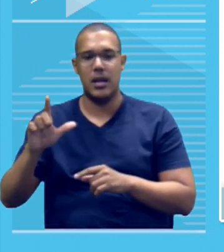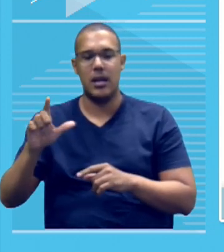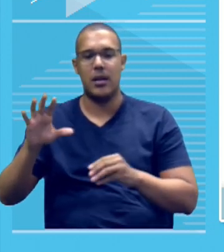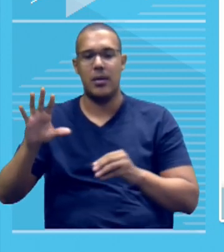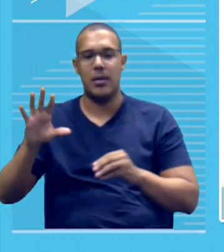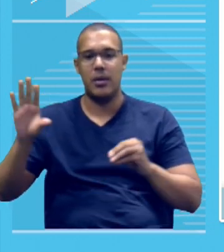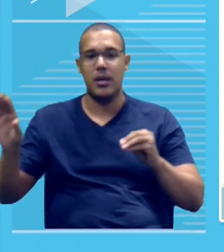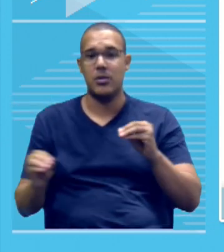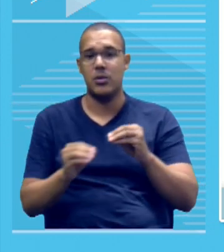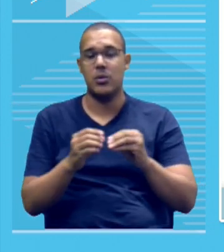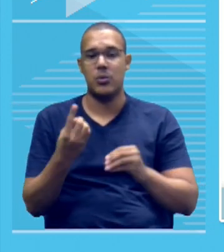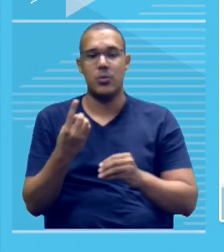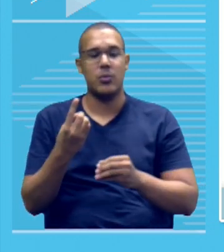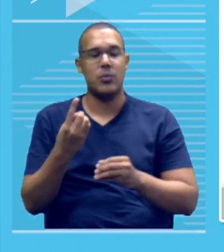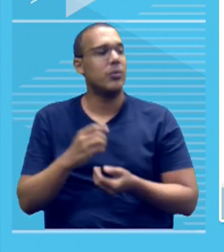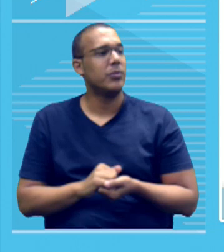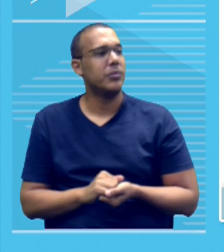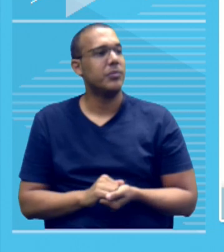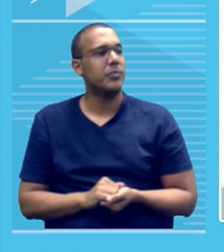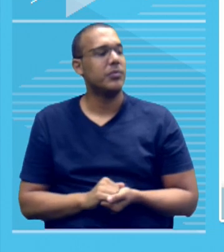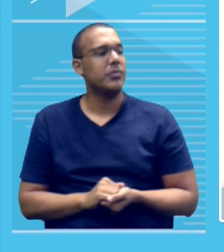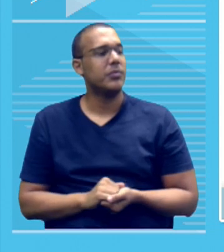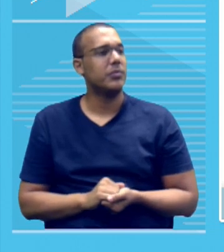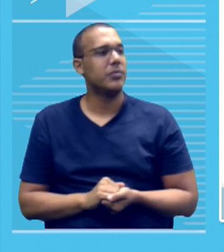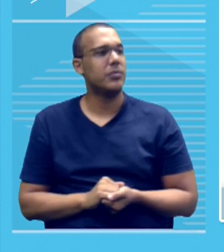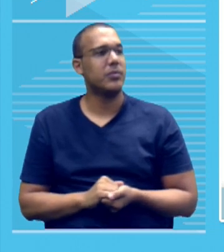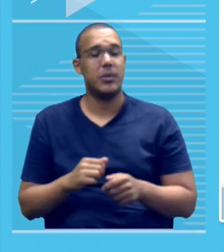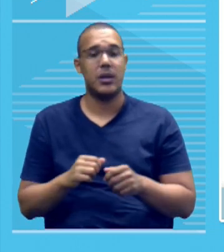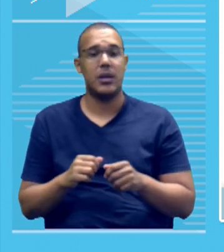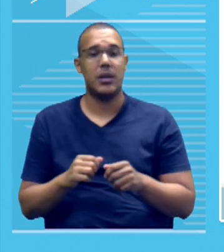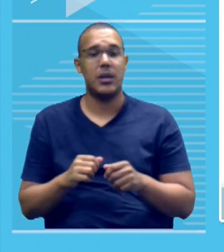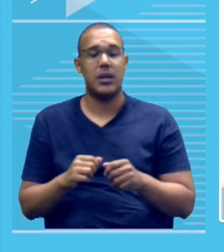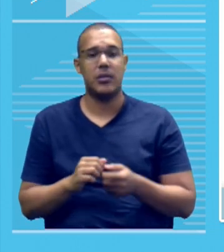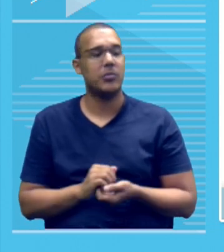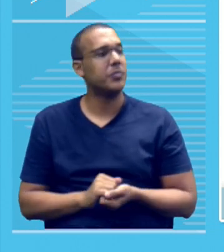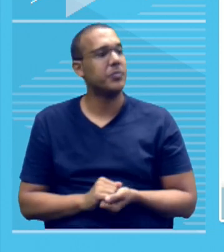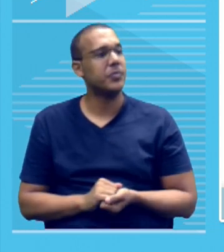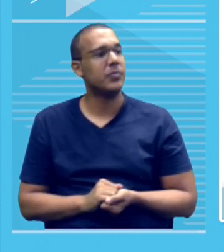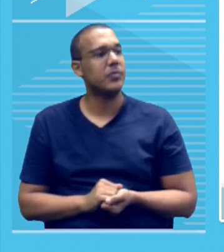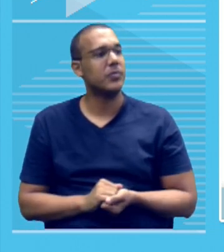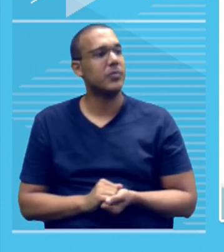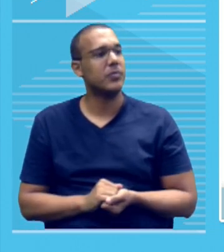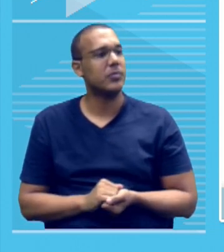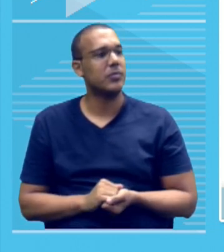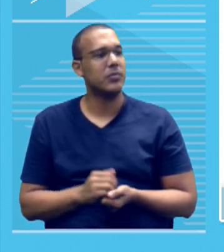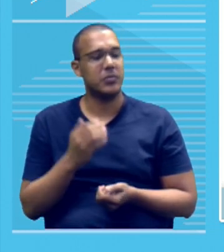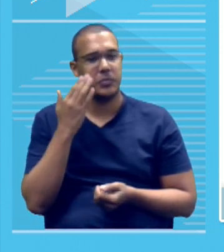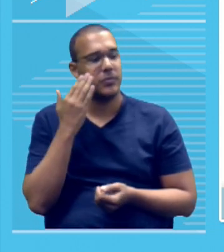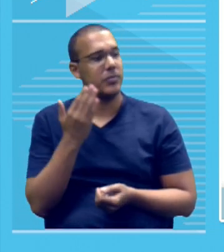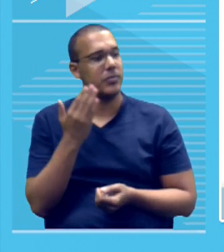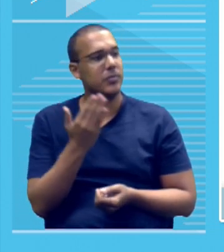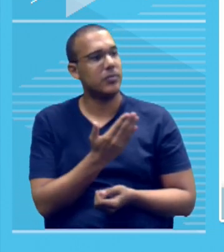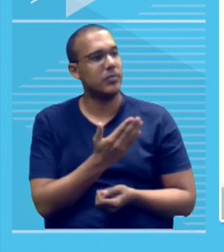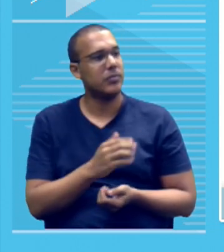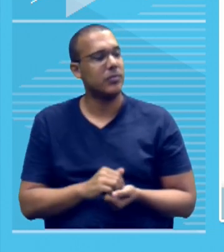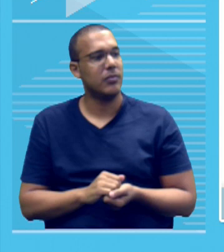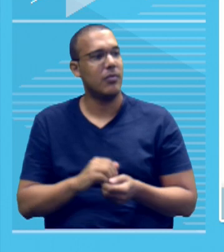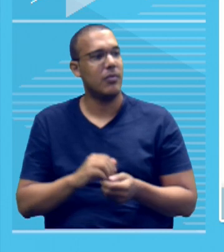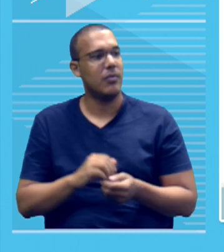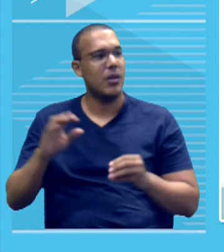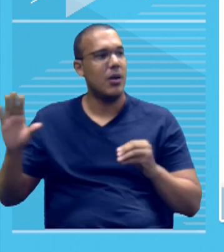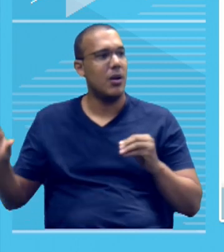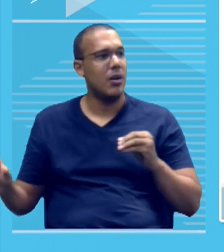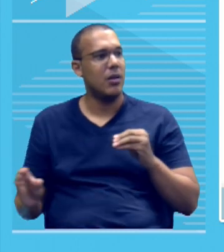mol. Porque se eu colocar só, adicionar só um mol, vai quebrar a dupla numa tripla. Observe, ó. Pode ver, quando adicionou